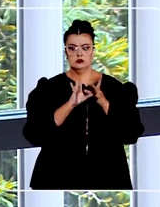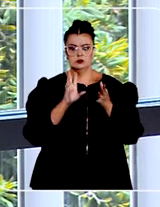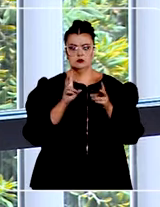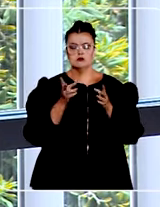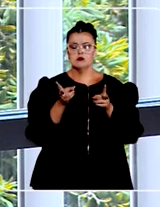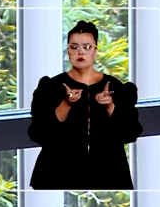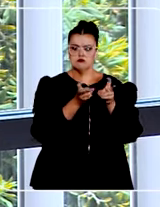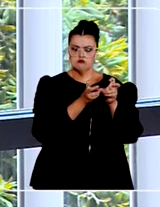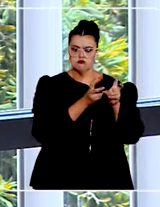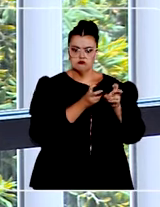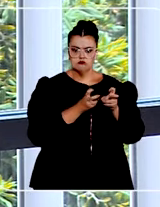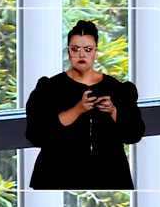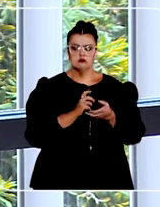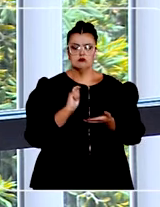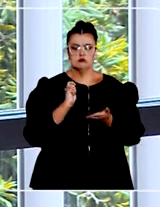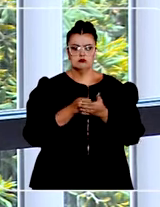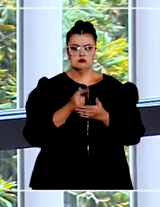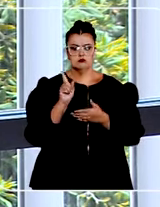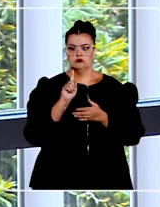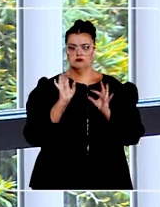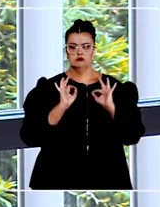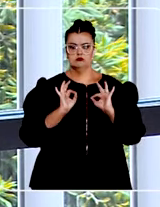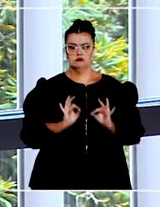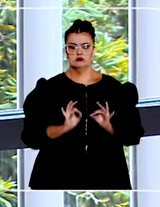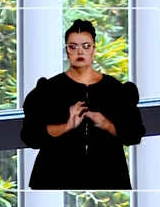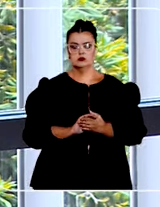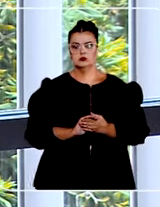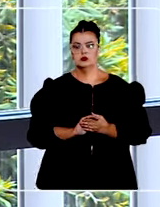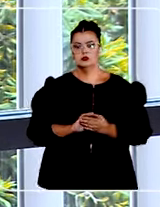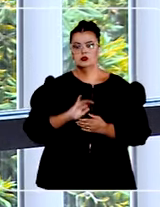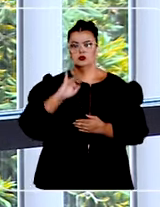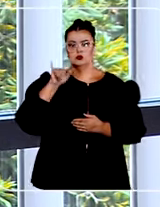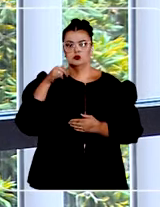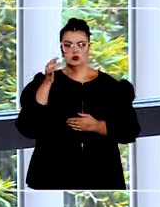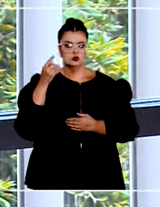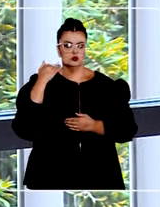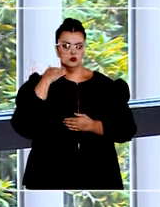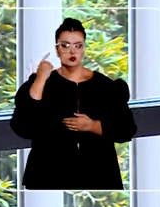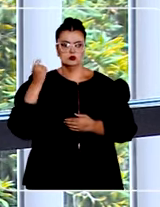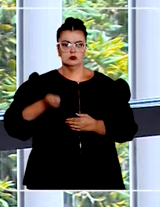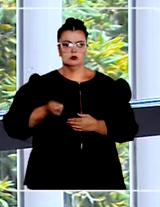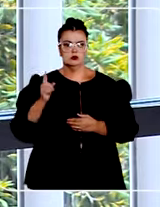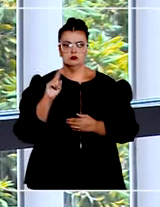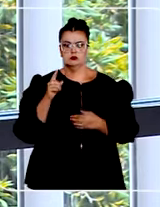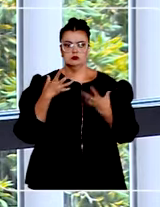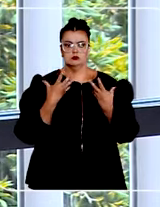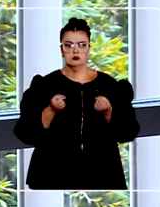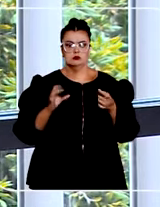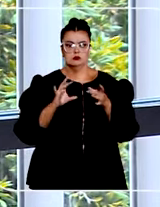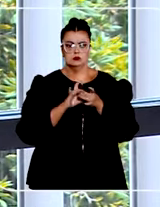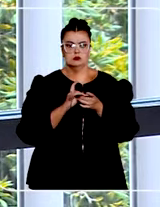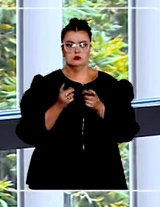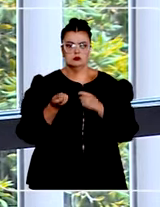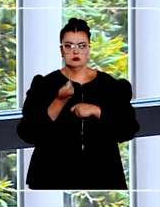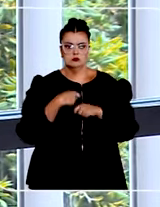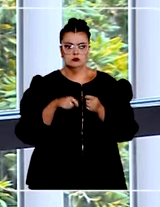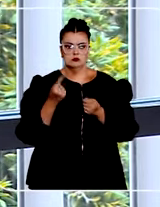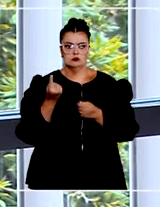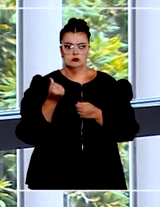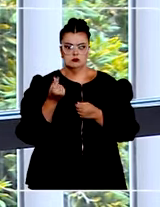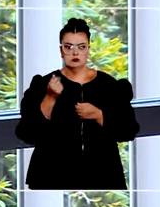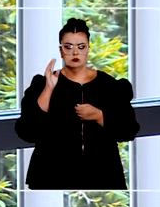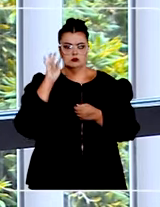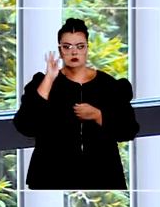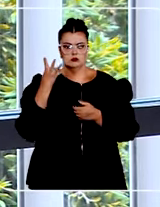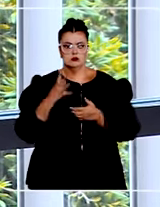cobrança que foi declar improcedente o juízo de primeiro grau rejeitou a possibilidade de fixação de honorários em decisão